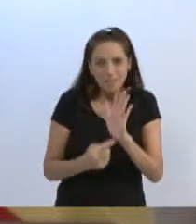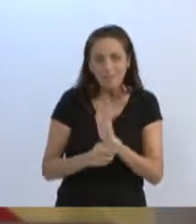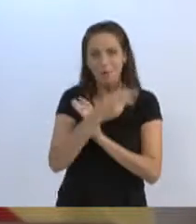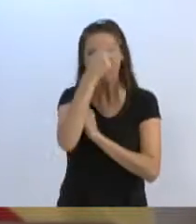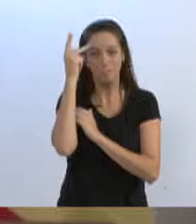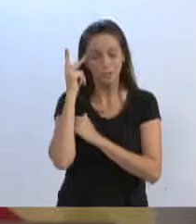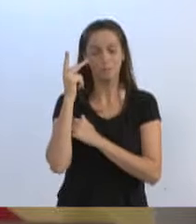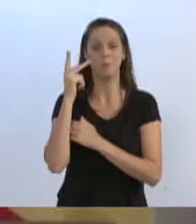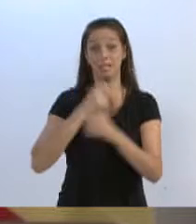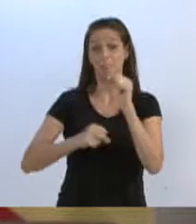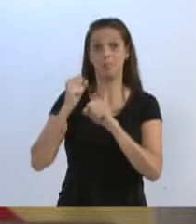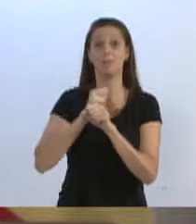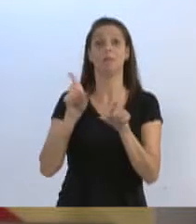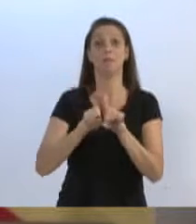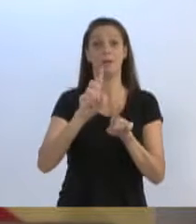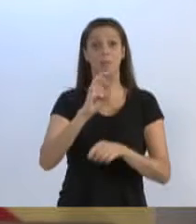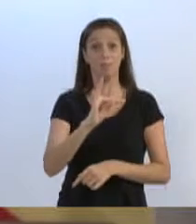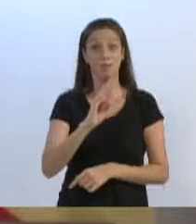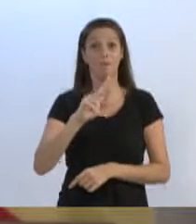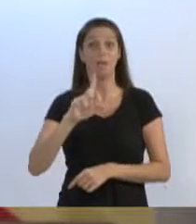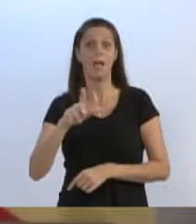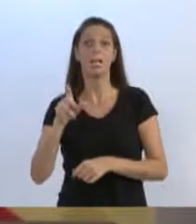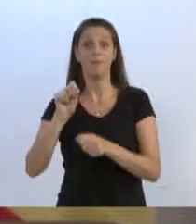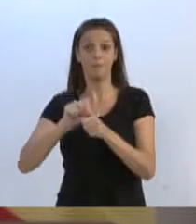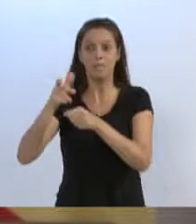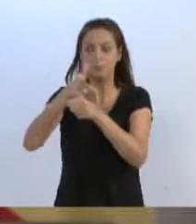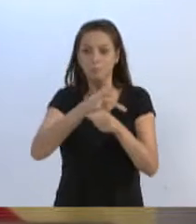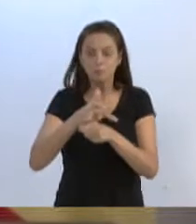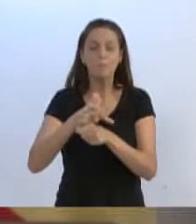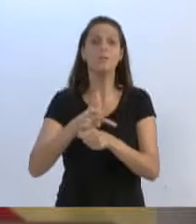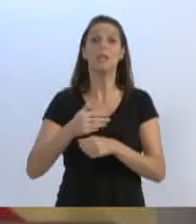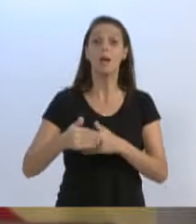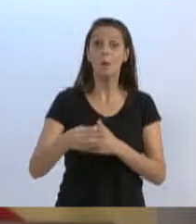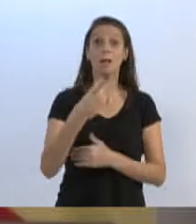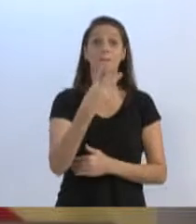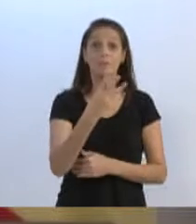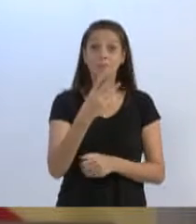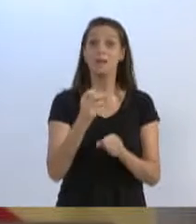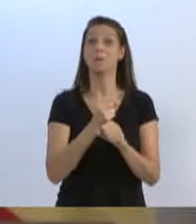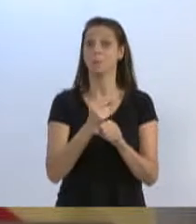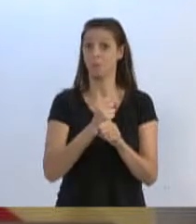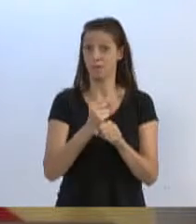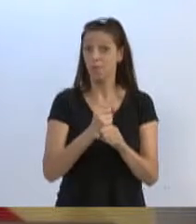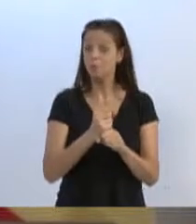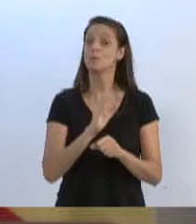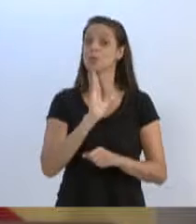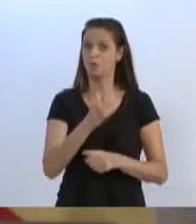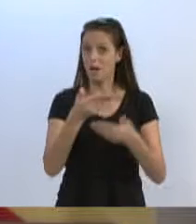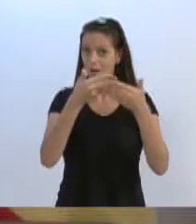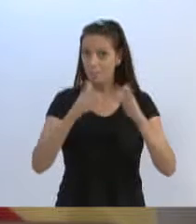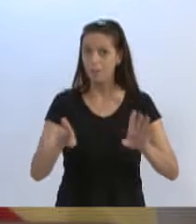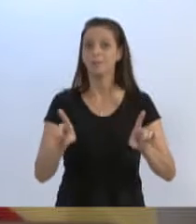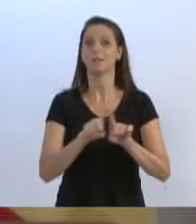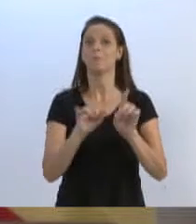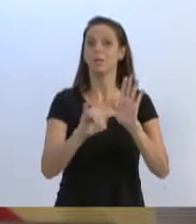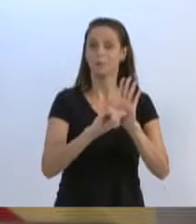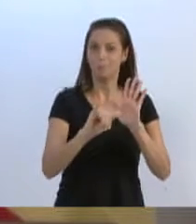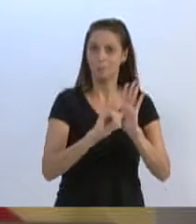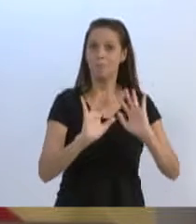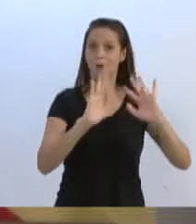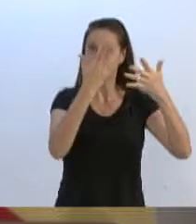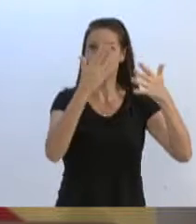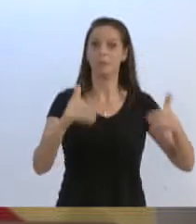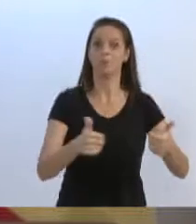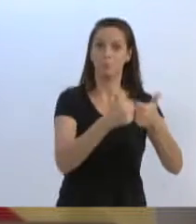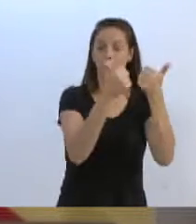muita felicidade, pelo terceiro ano, é colocado, na verdade, foi lançado o edital, né, para o Oktoberfest e Sommerfest, com a